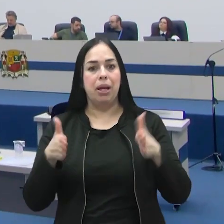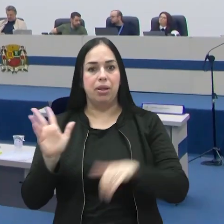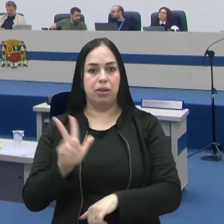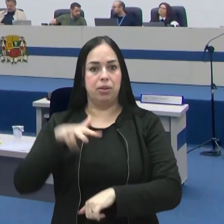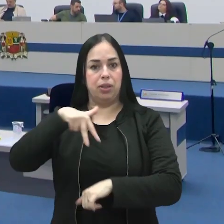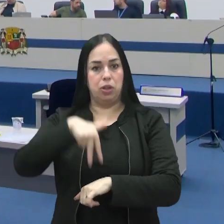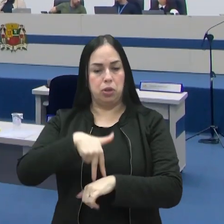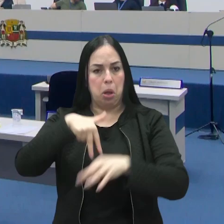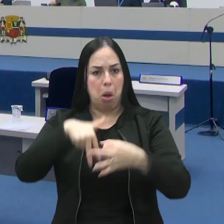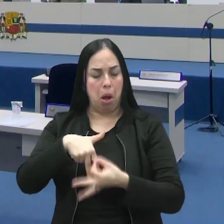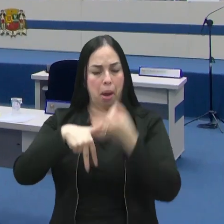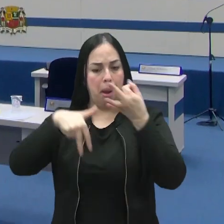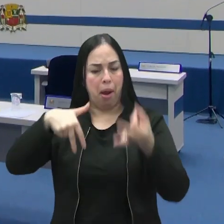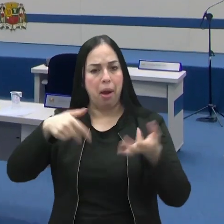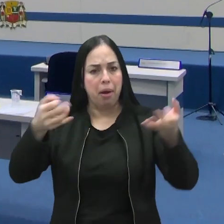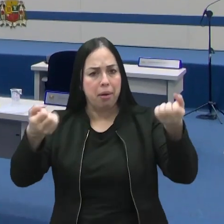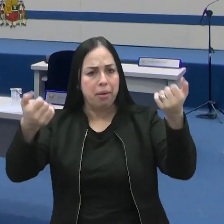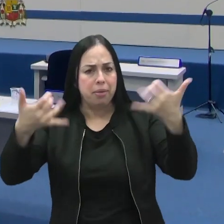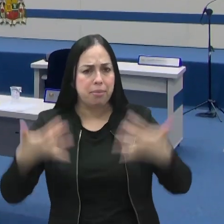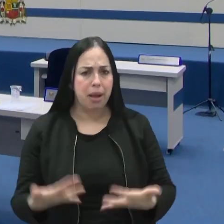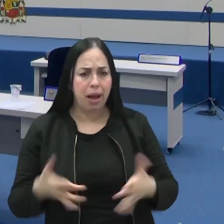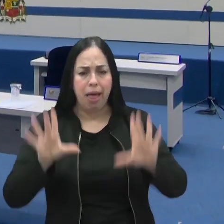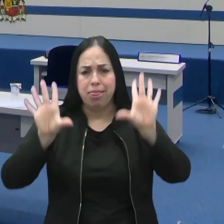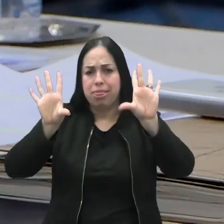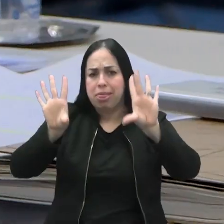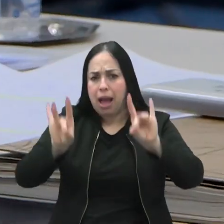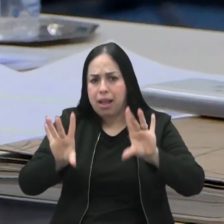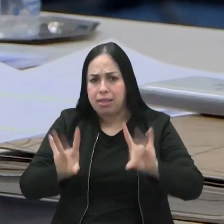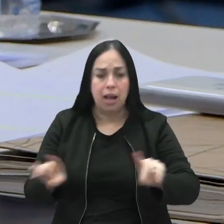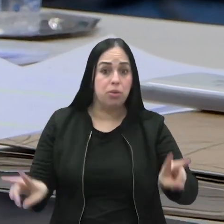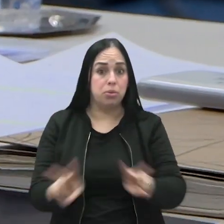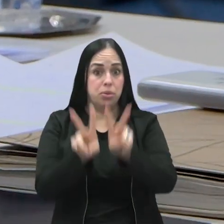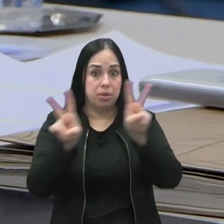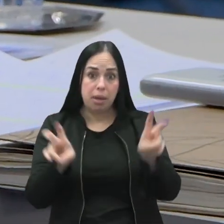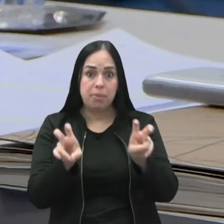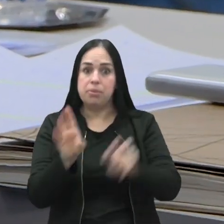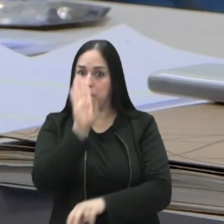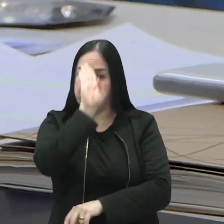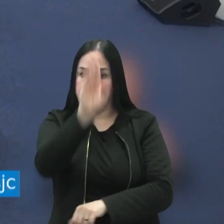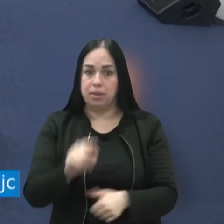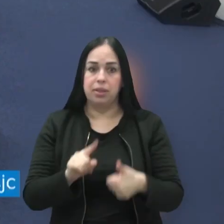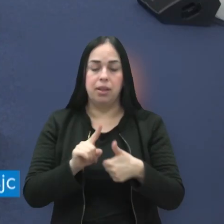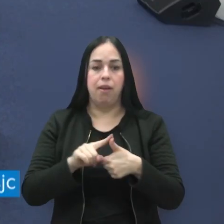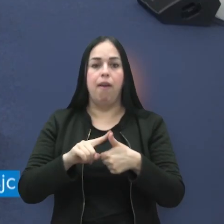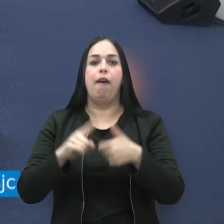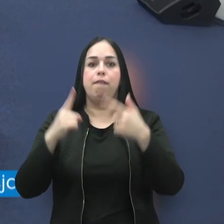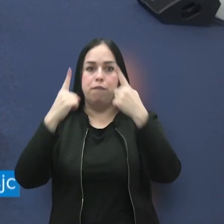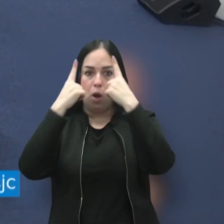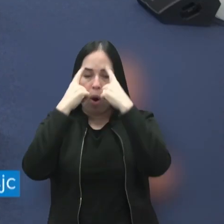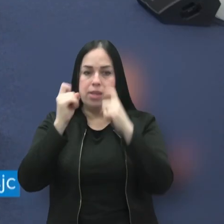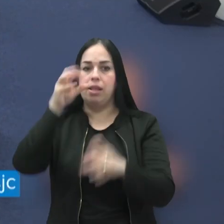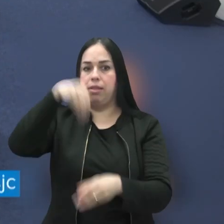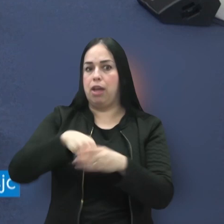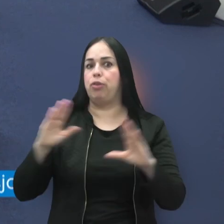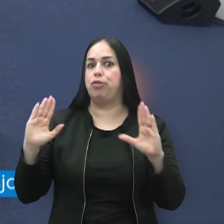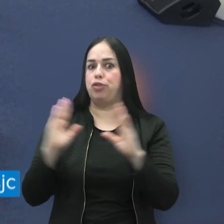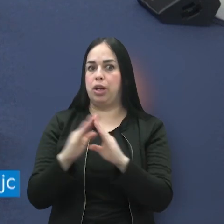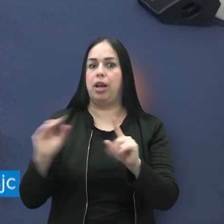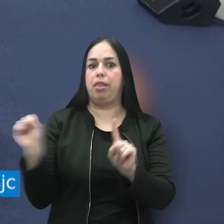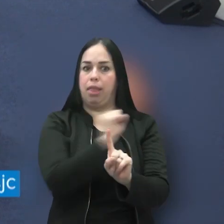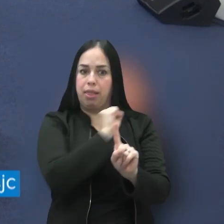Pinga-Fogo, período em que os vereadores vão à tribuna, os principais assuntos abordados foram violência